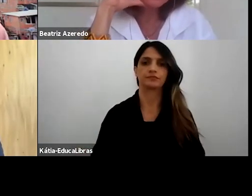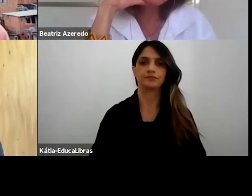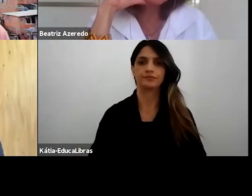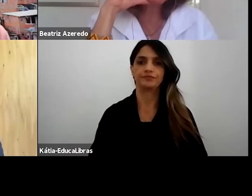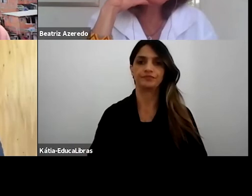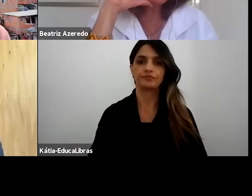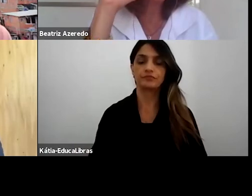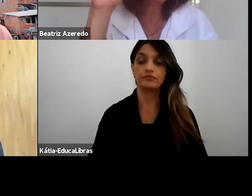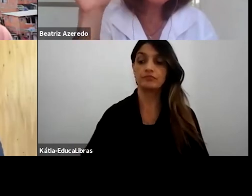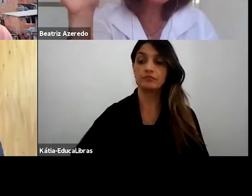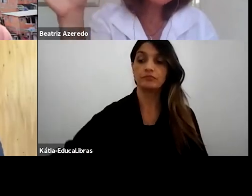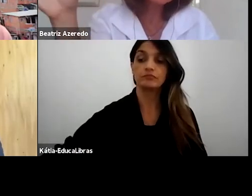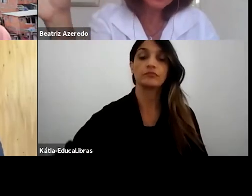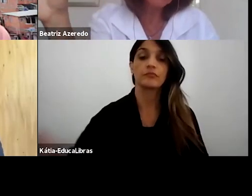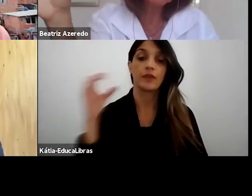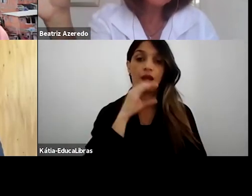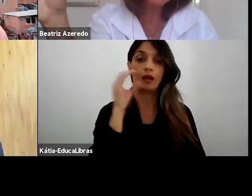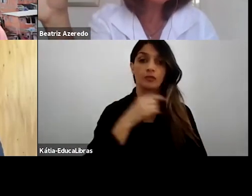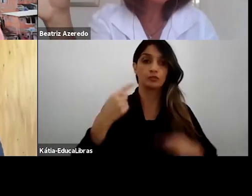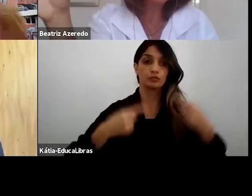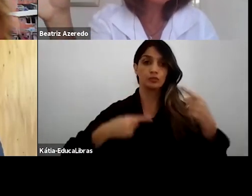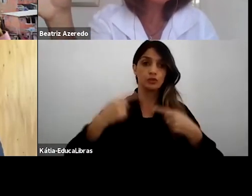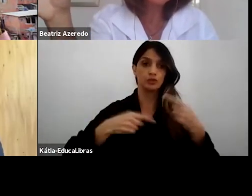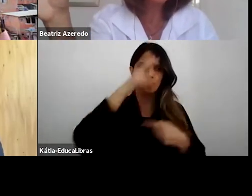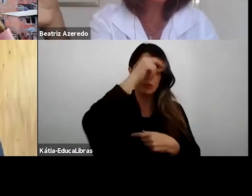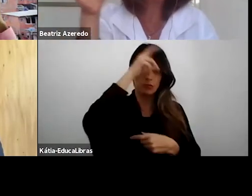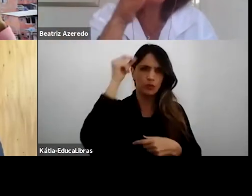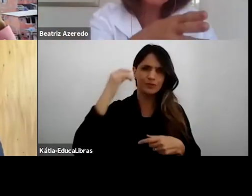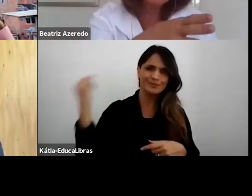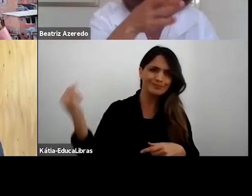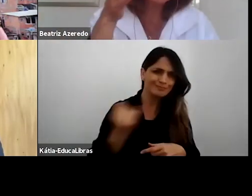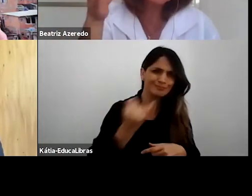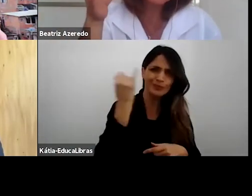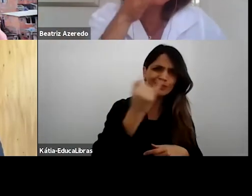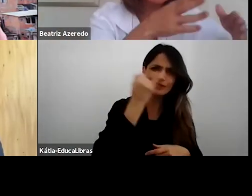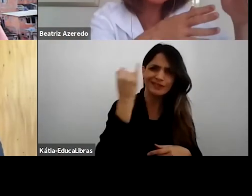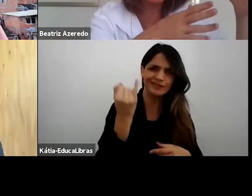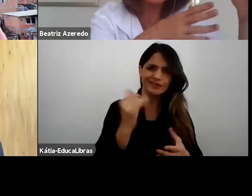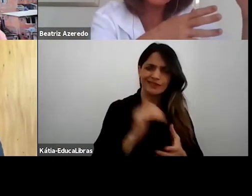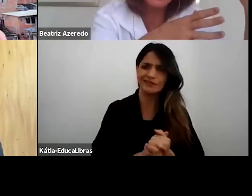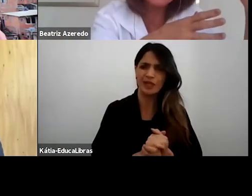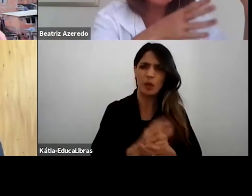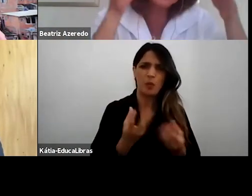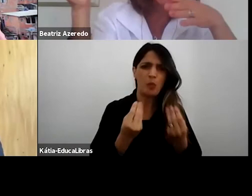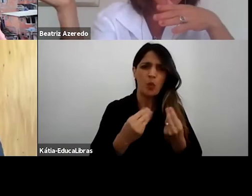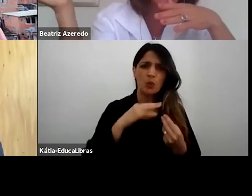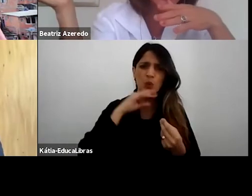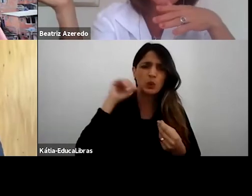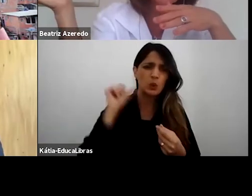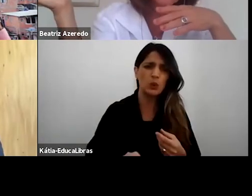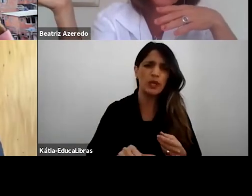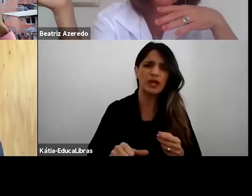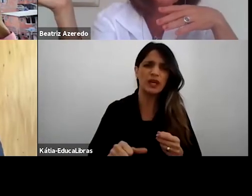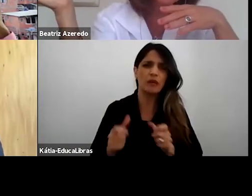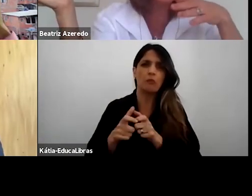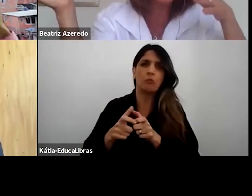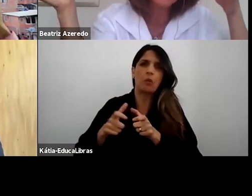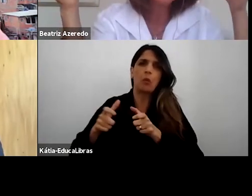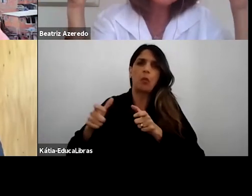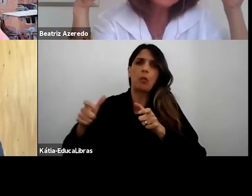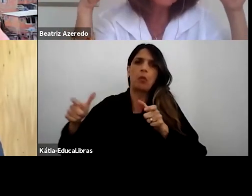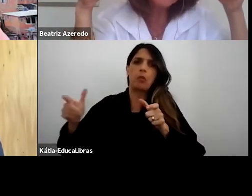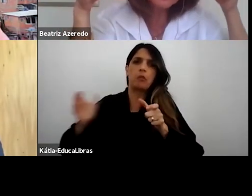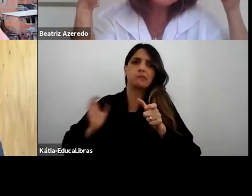Rapidamente, eu acho que a questão da política pública é central, né? E é diabólico que a gente cresça só de um lado sem olhar o lado da política